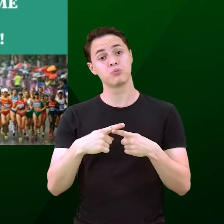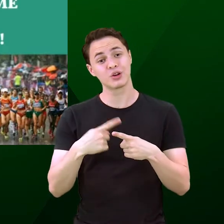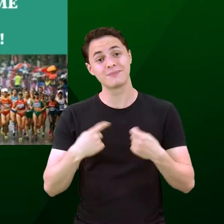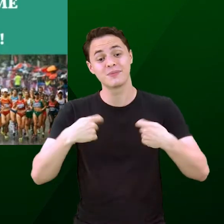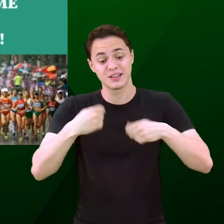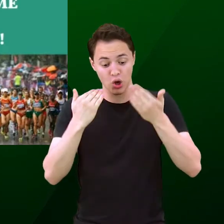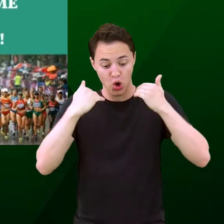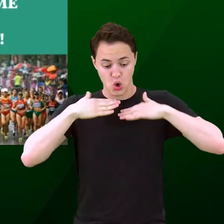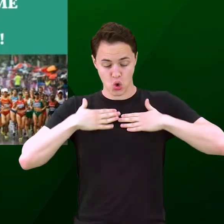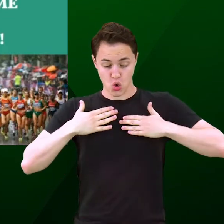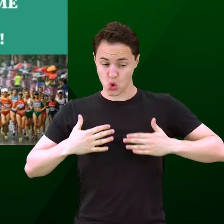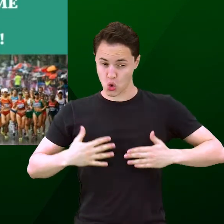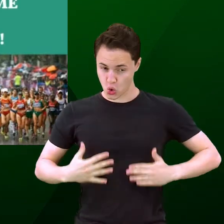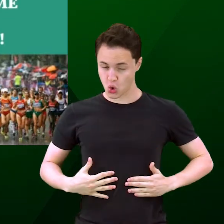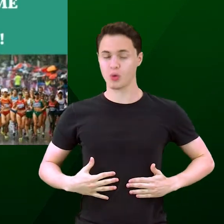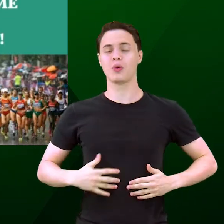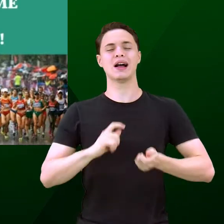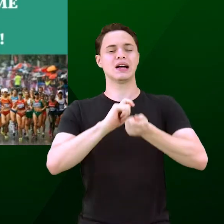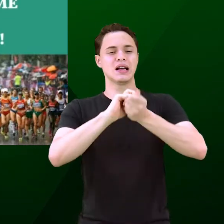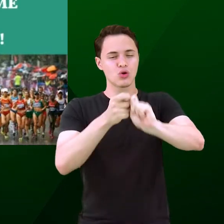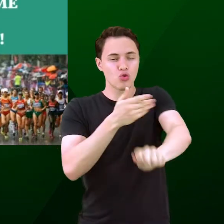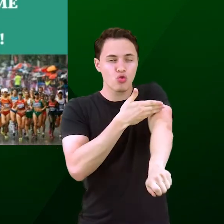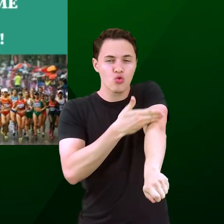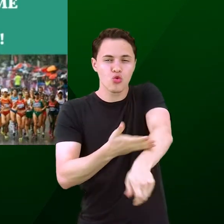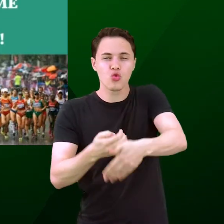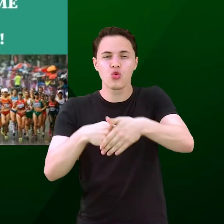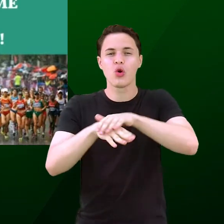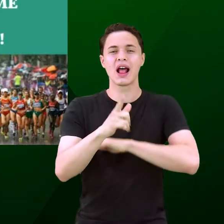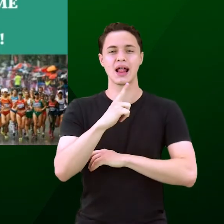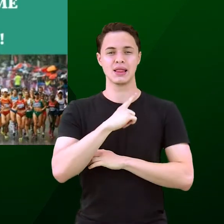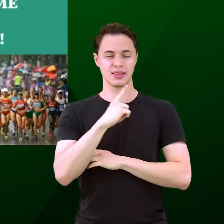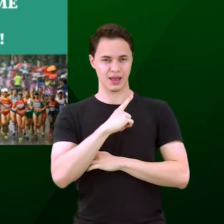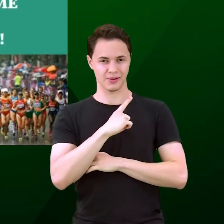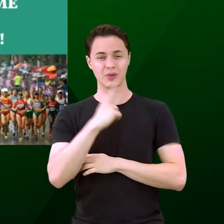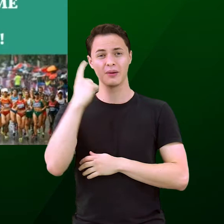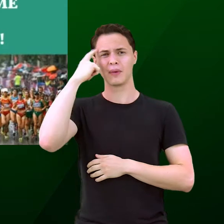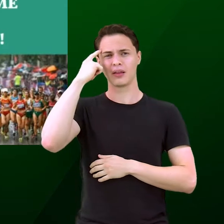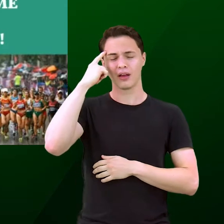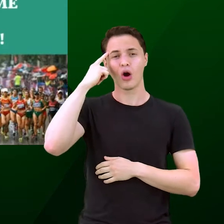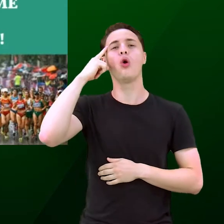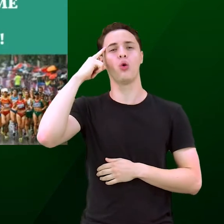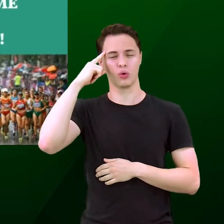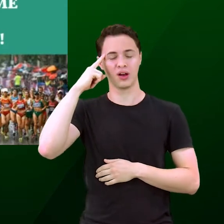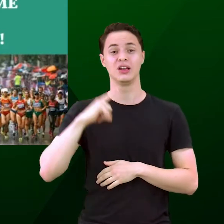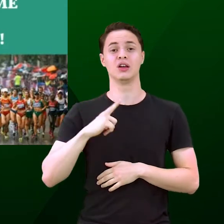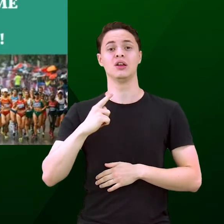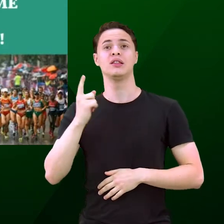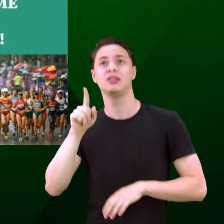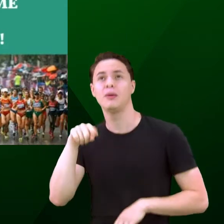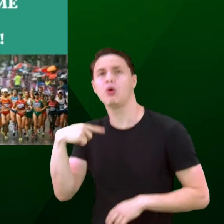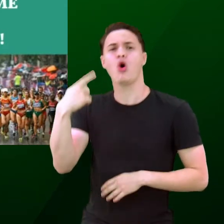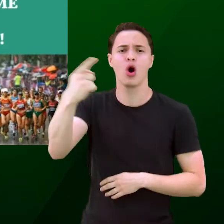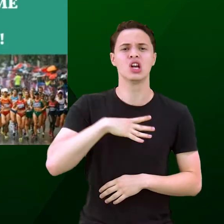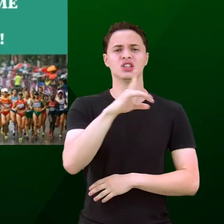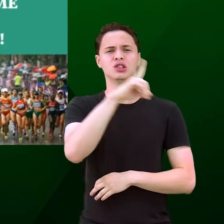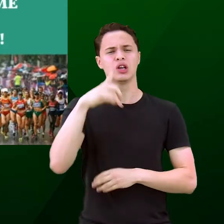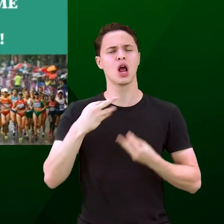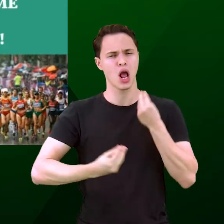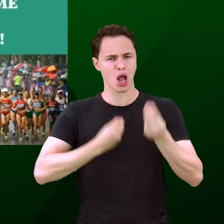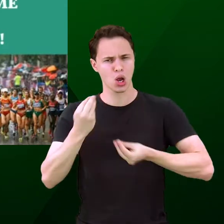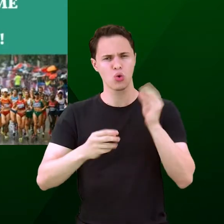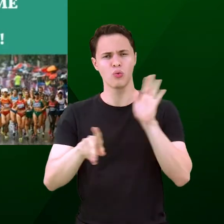novo, né, vai ter um objetivo específico também para o alto nível. Tá? Quantos dias por semana eu vou caminhar